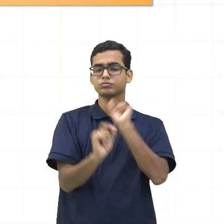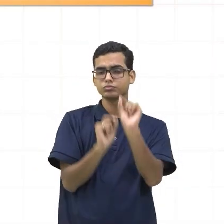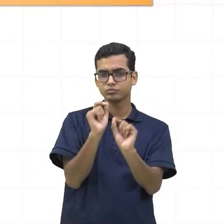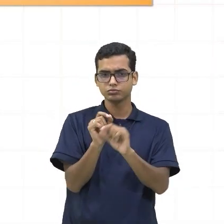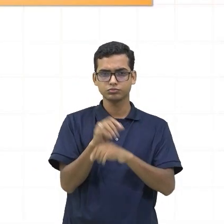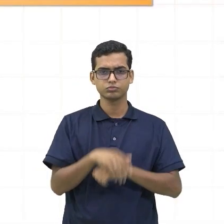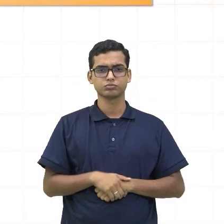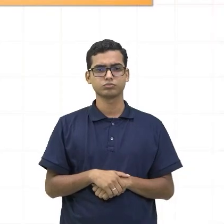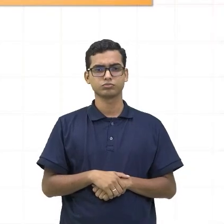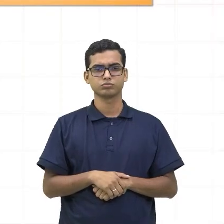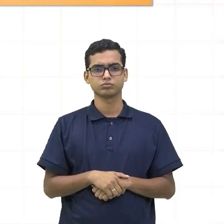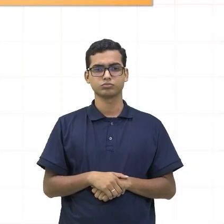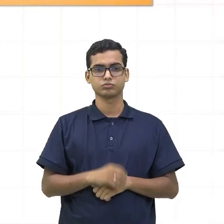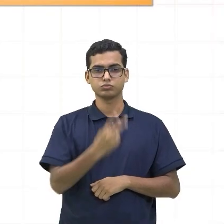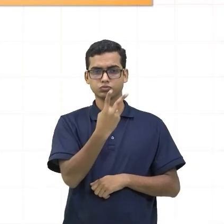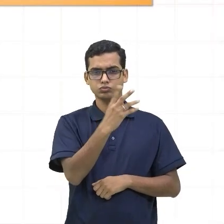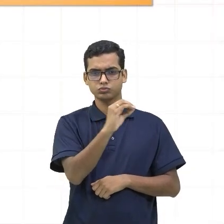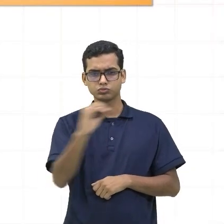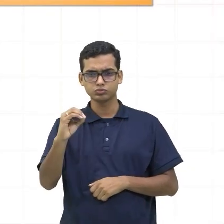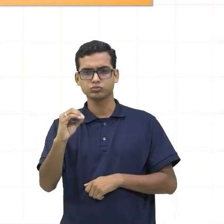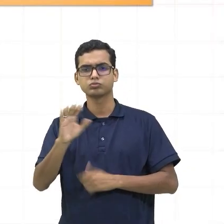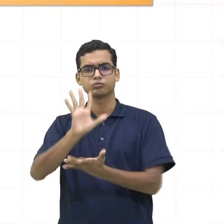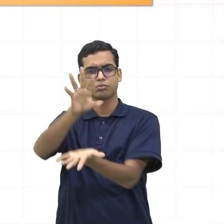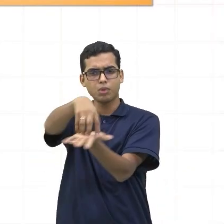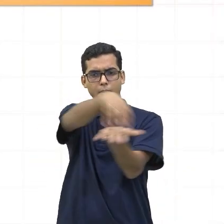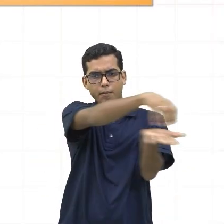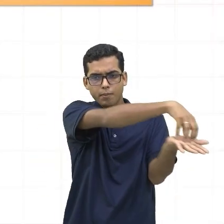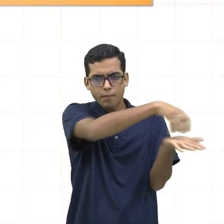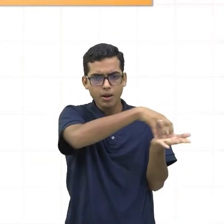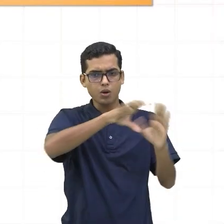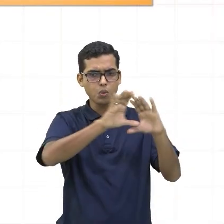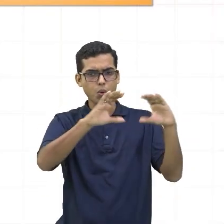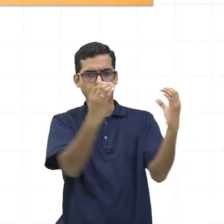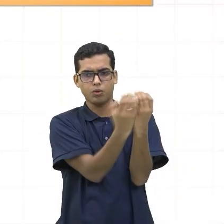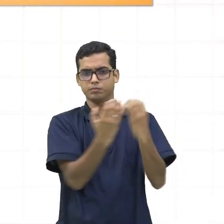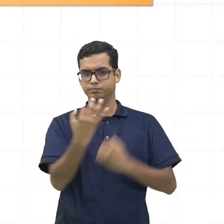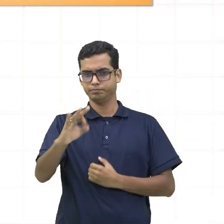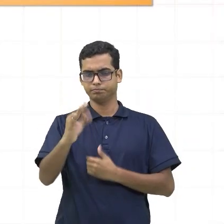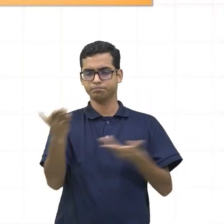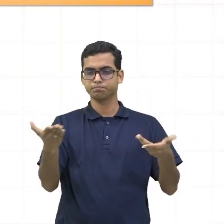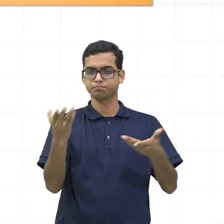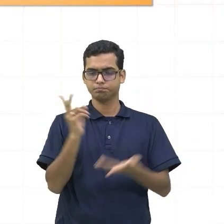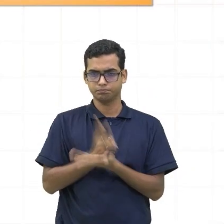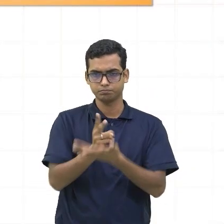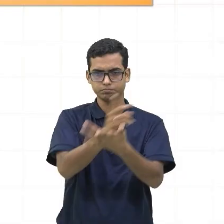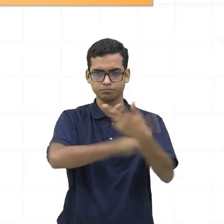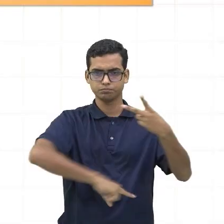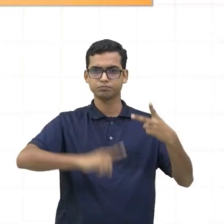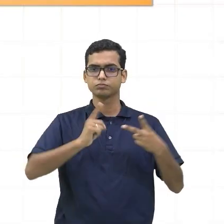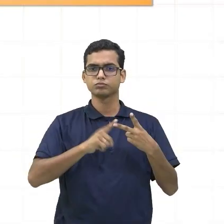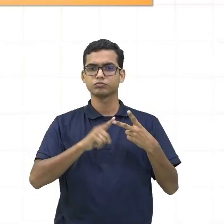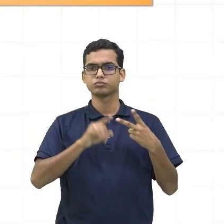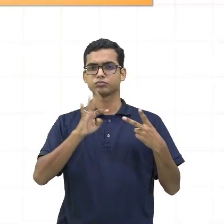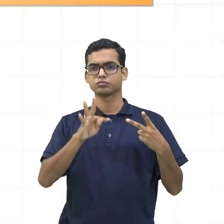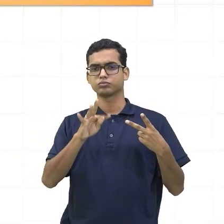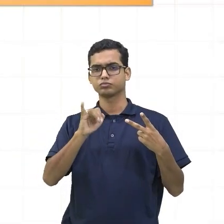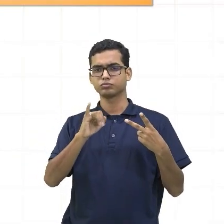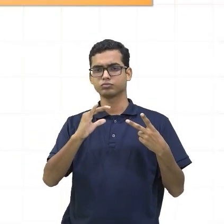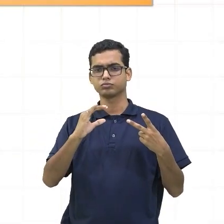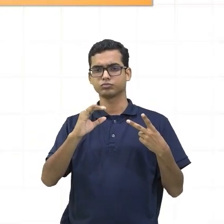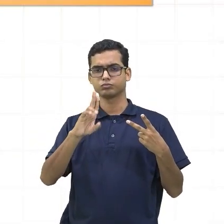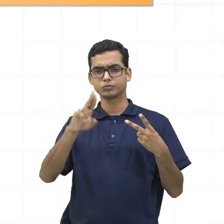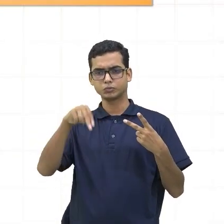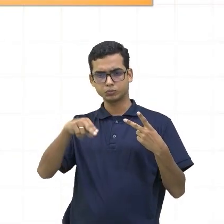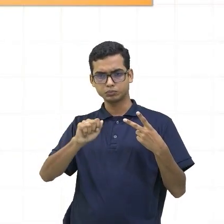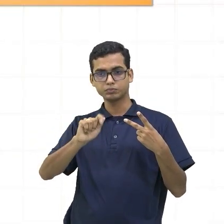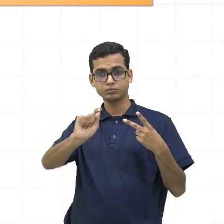ali em 200 comunidades, certo? Dando continuidade, a gente verifica aí o povo ticuna, com